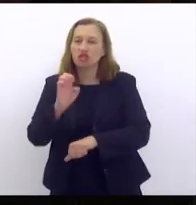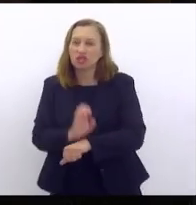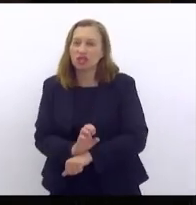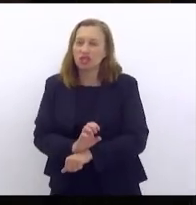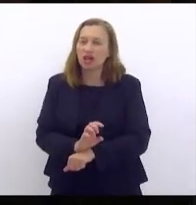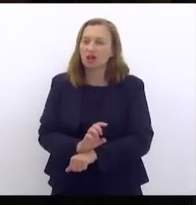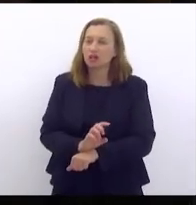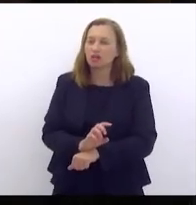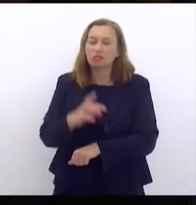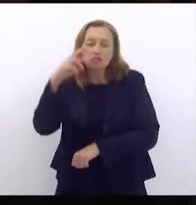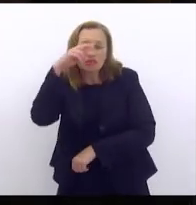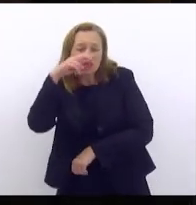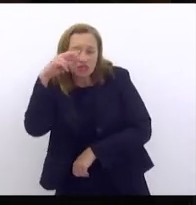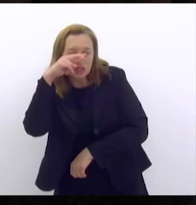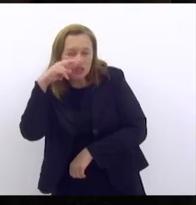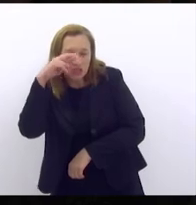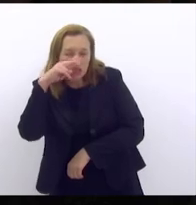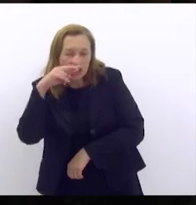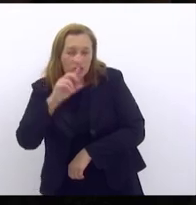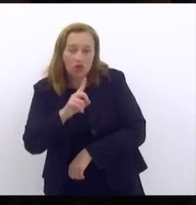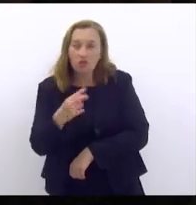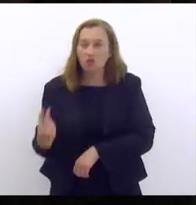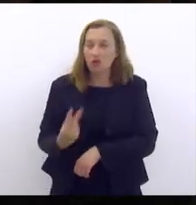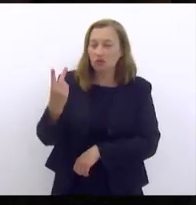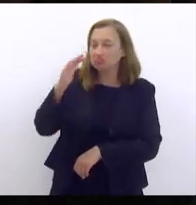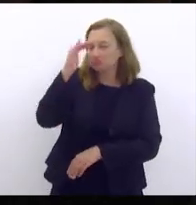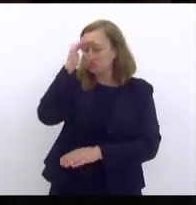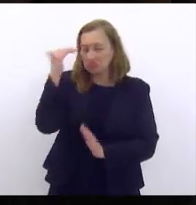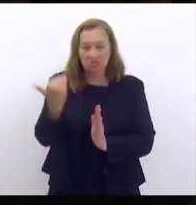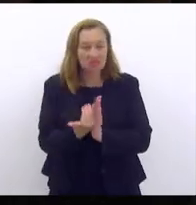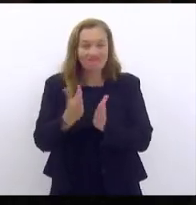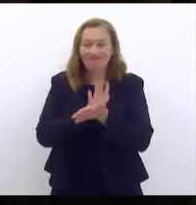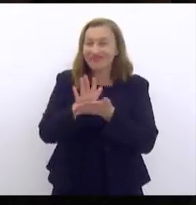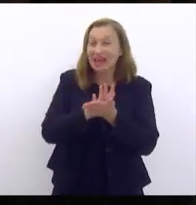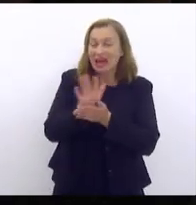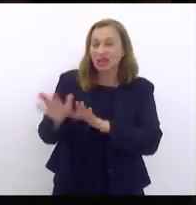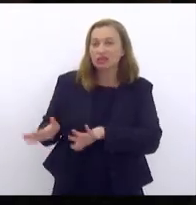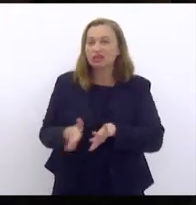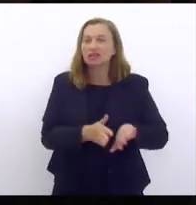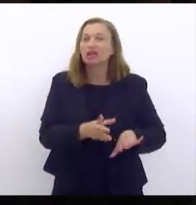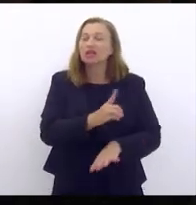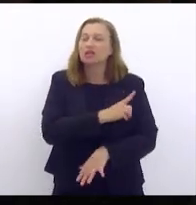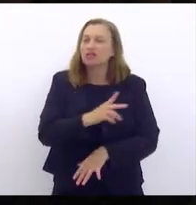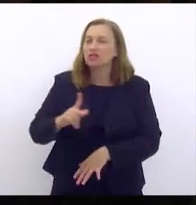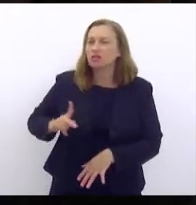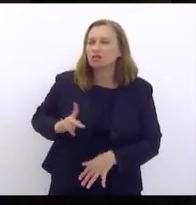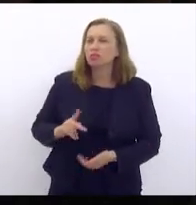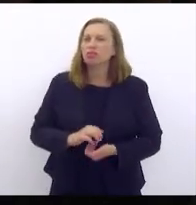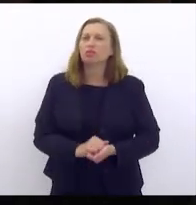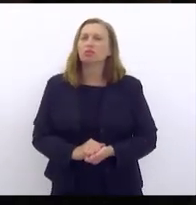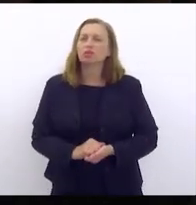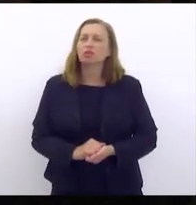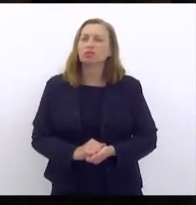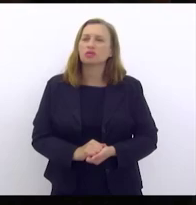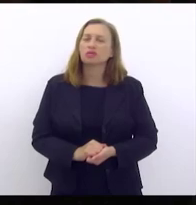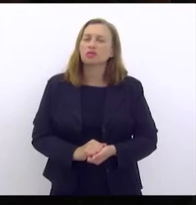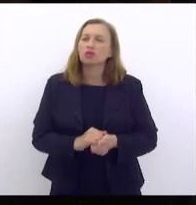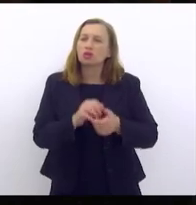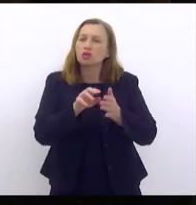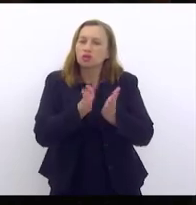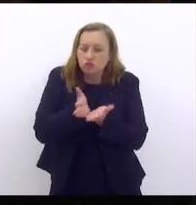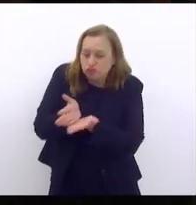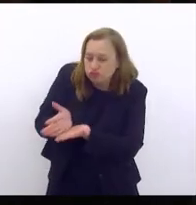essas investigações e não cumpre. Inclusive, a Defensoria Pública fez um